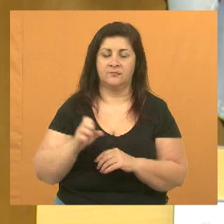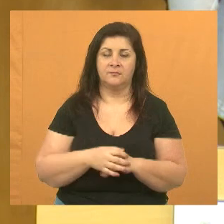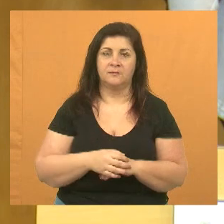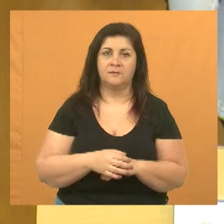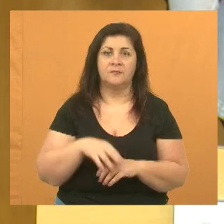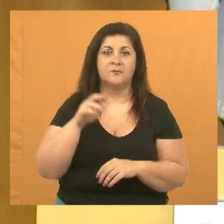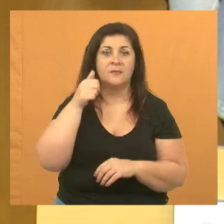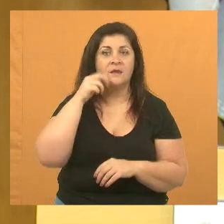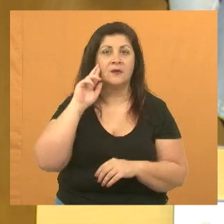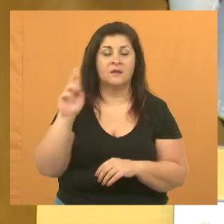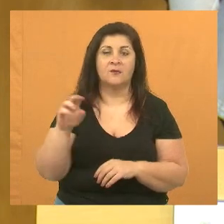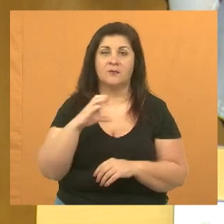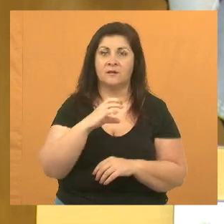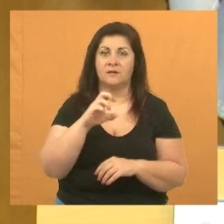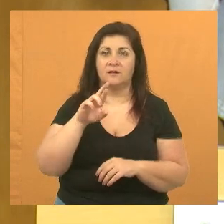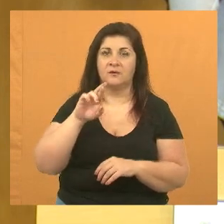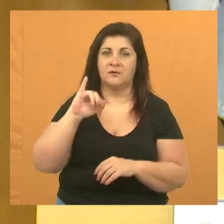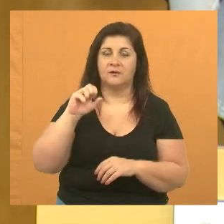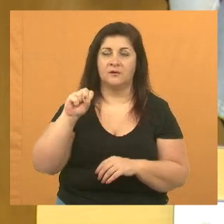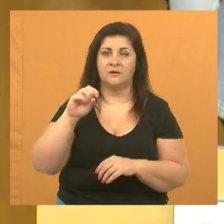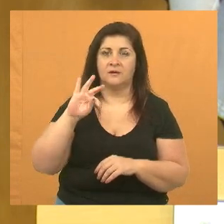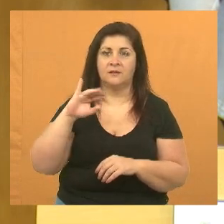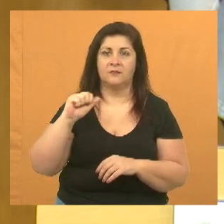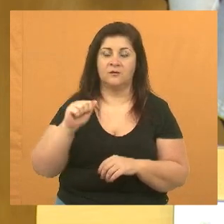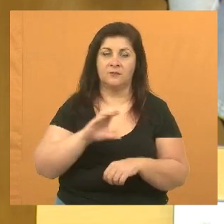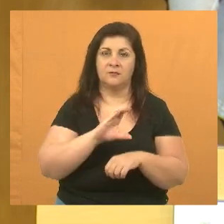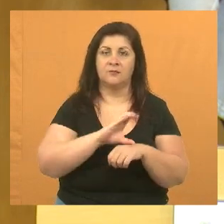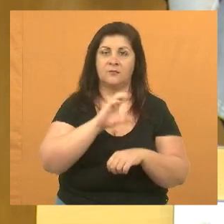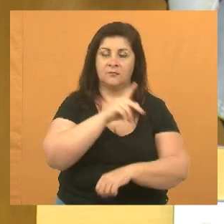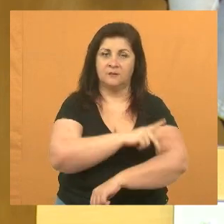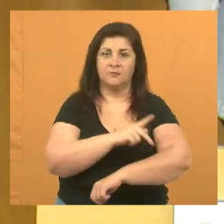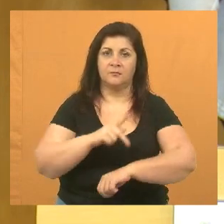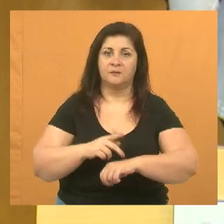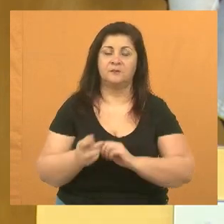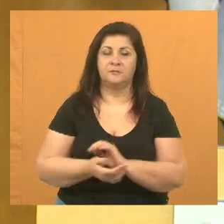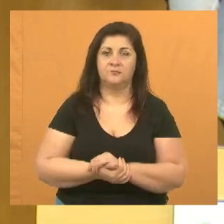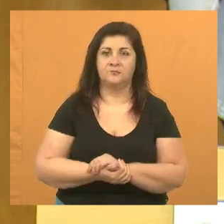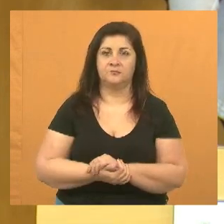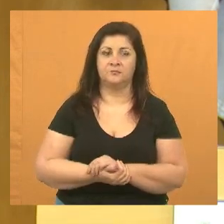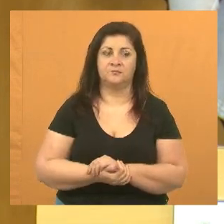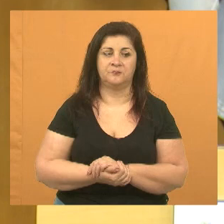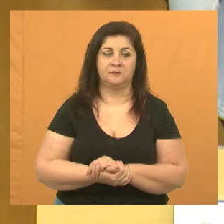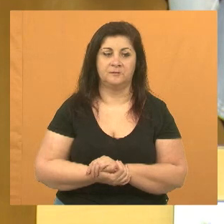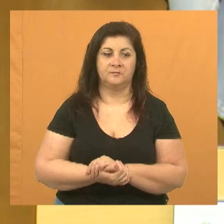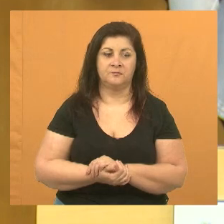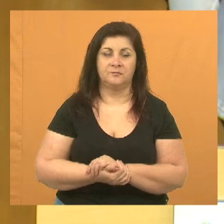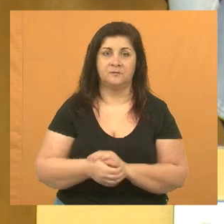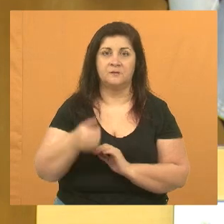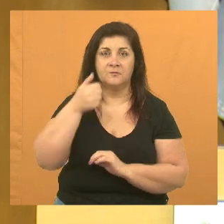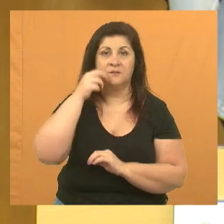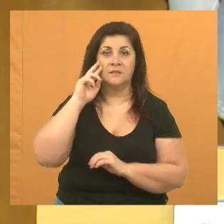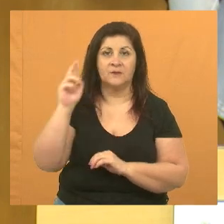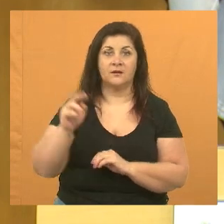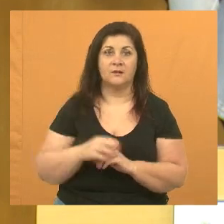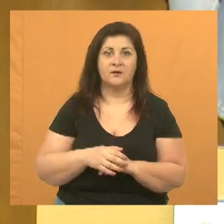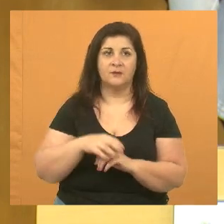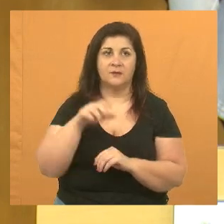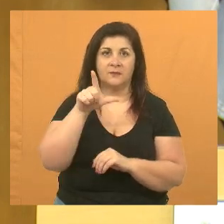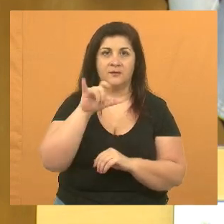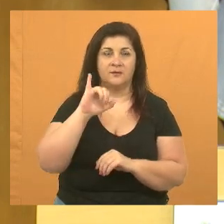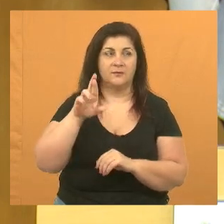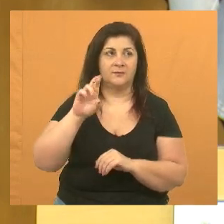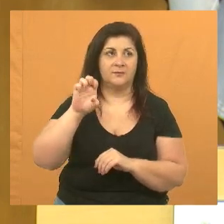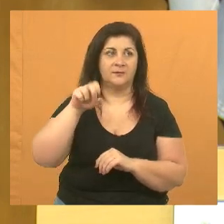Cristiana Fiode, coordenadora pedagógica do Colégio Rezende Rezende. Senhora Lirene